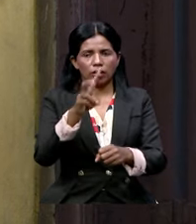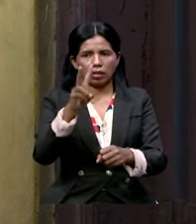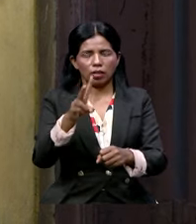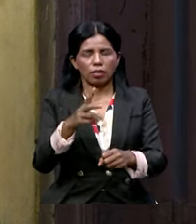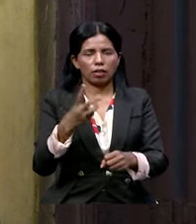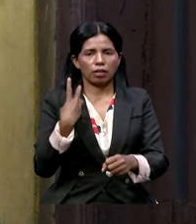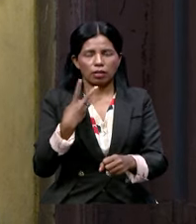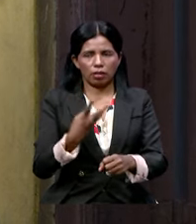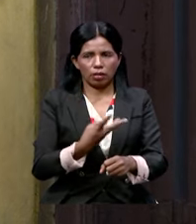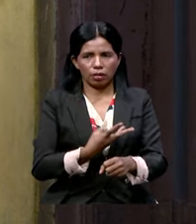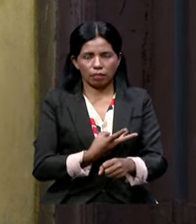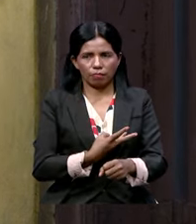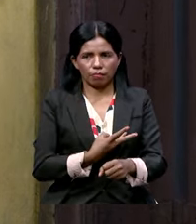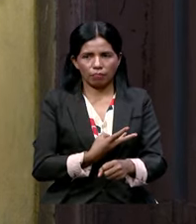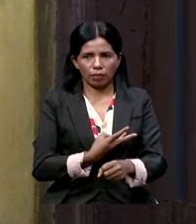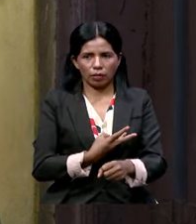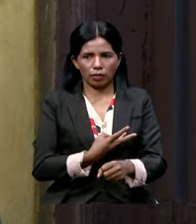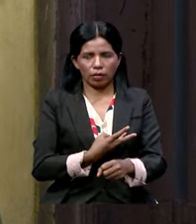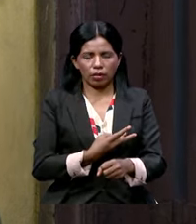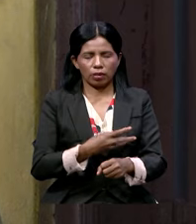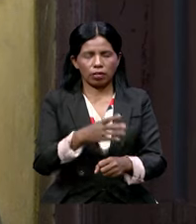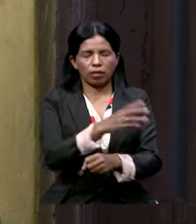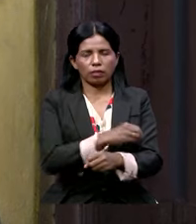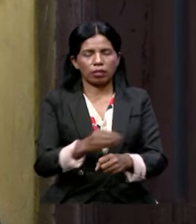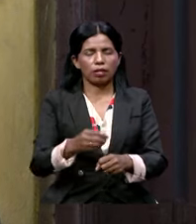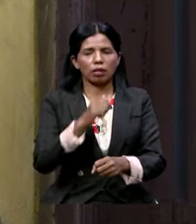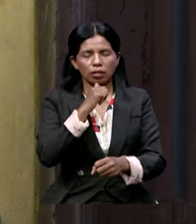vai tirar que ensa ignora fale ame ni serviço